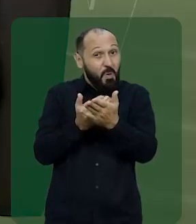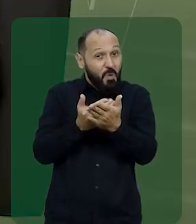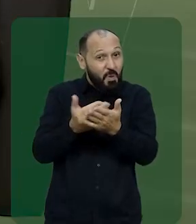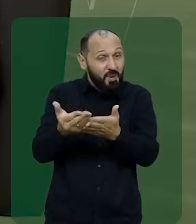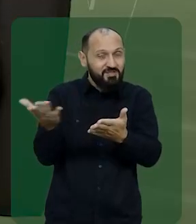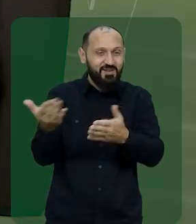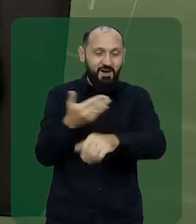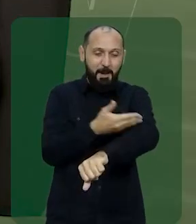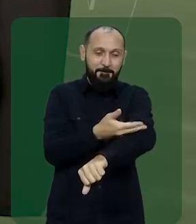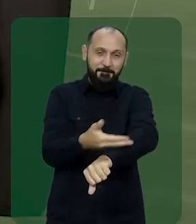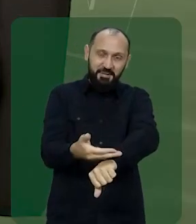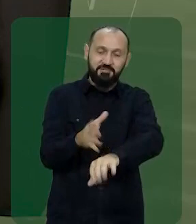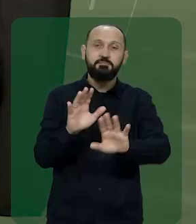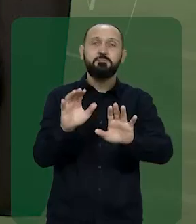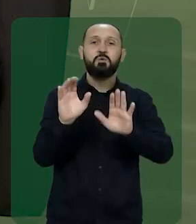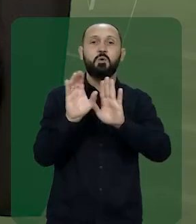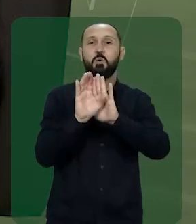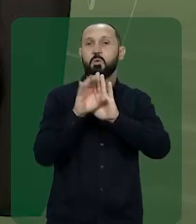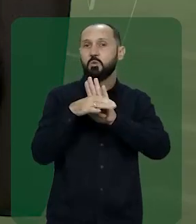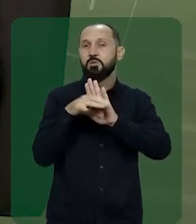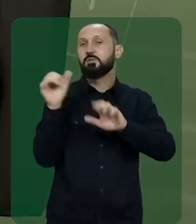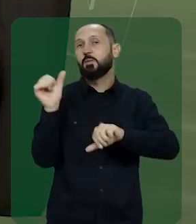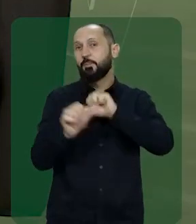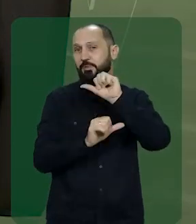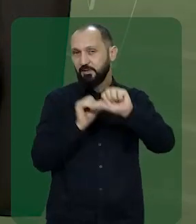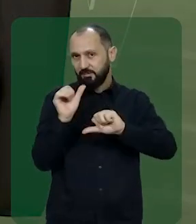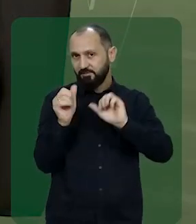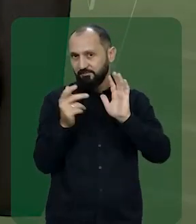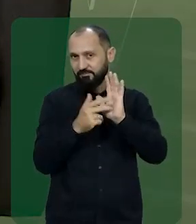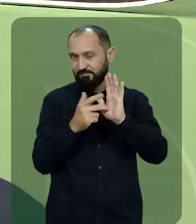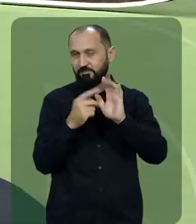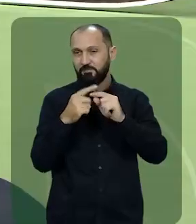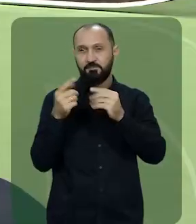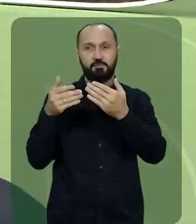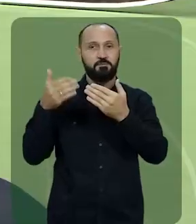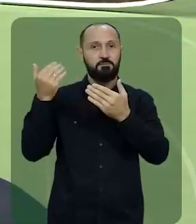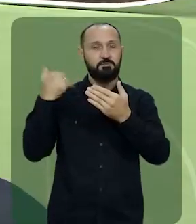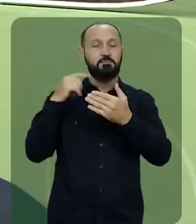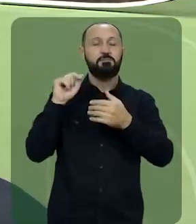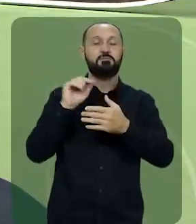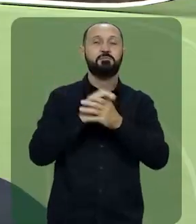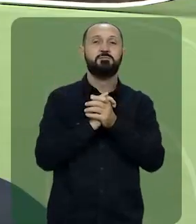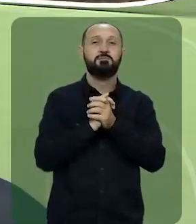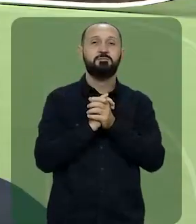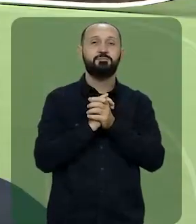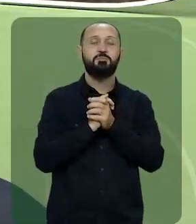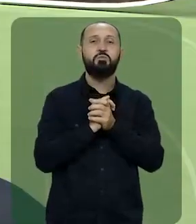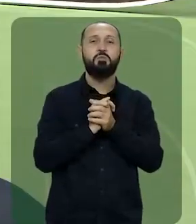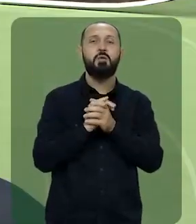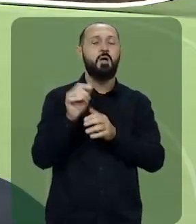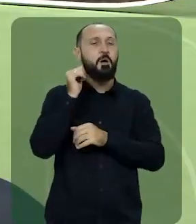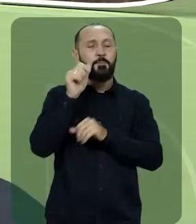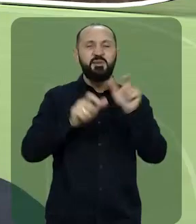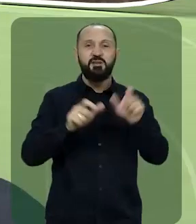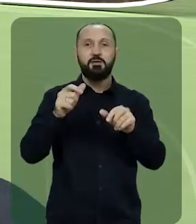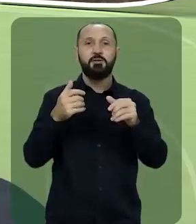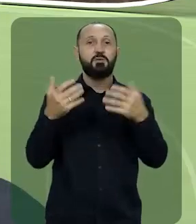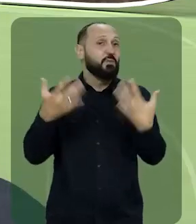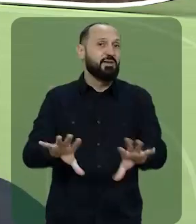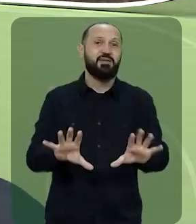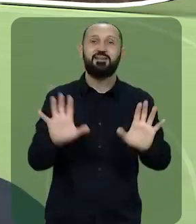grisalhos. Os conceitos estão mudando muito, porque lá atrás, antigamente, nenhuma mulher